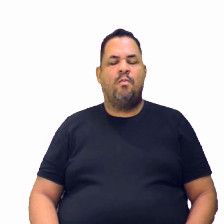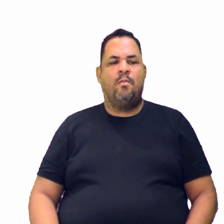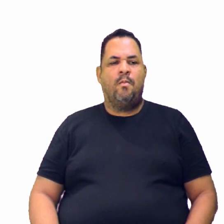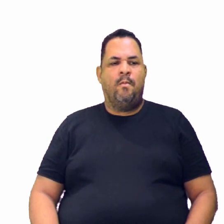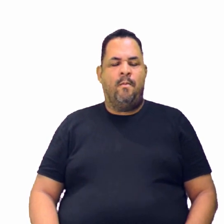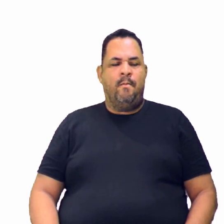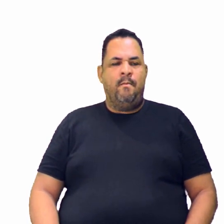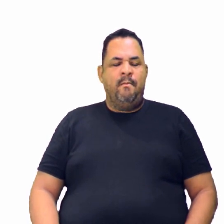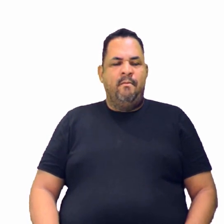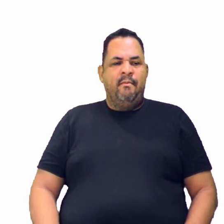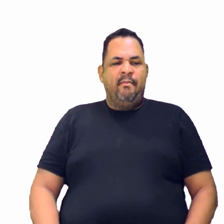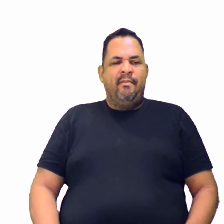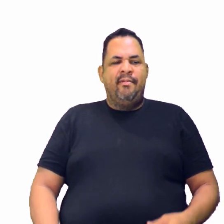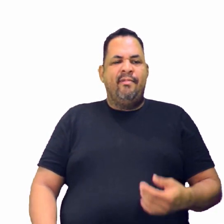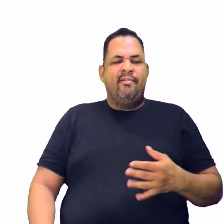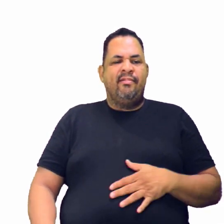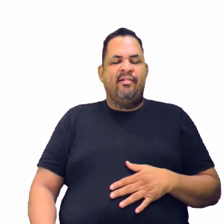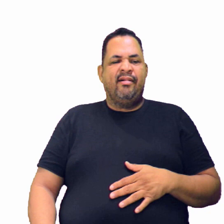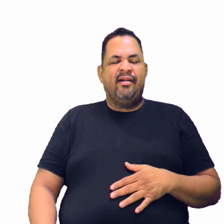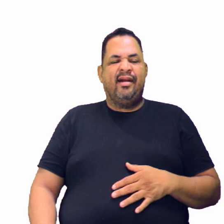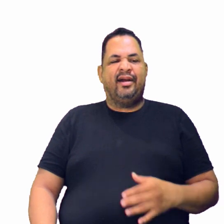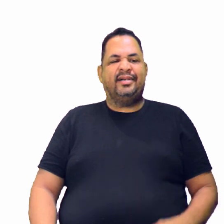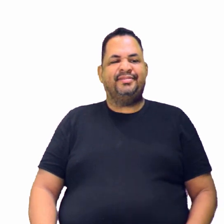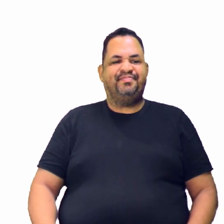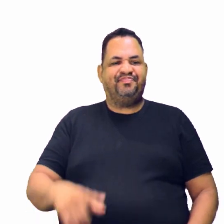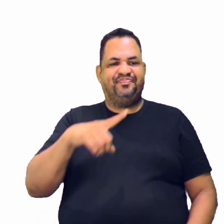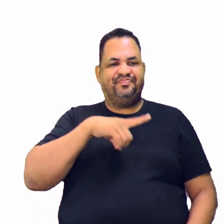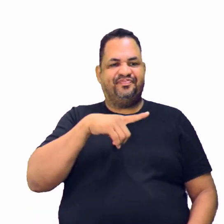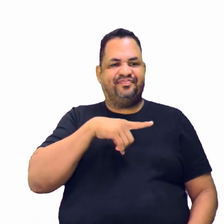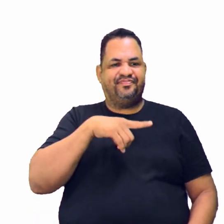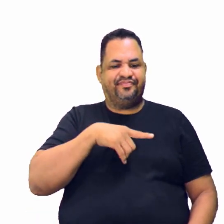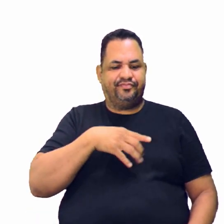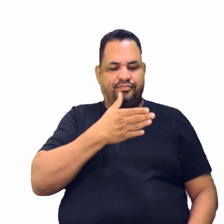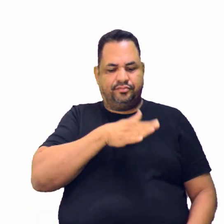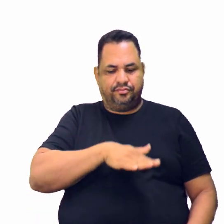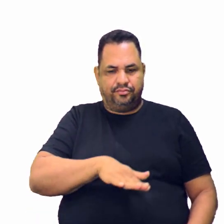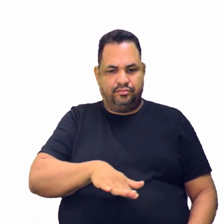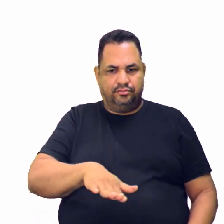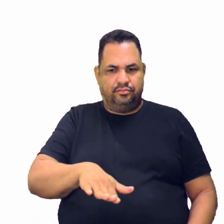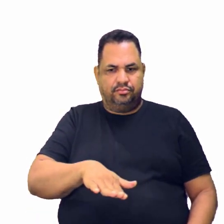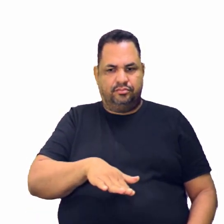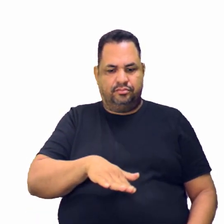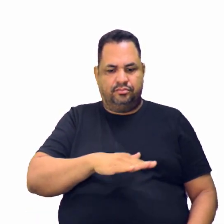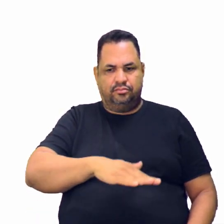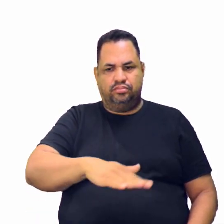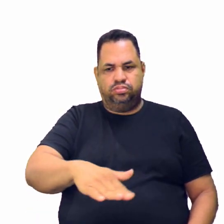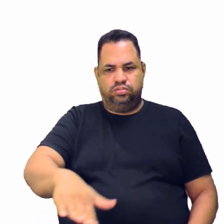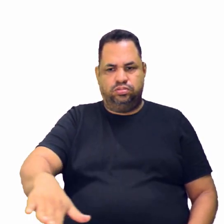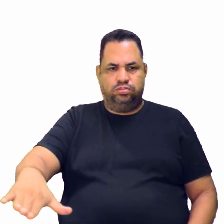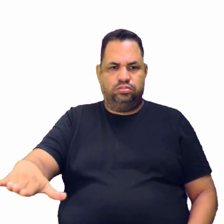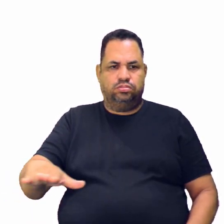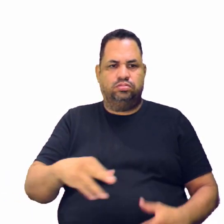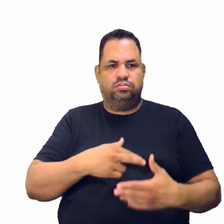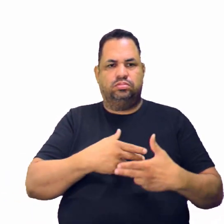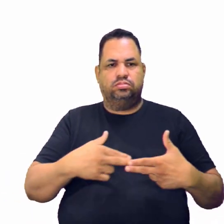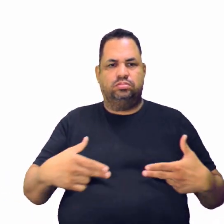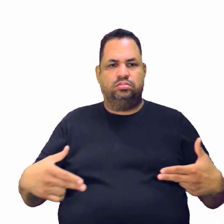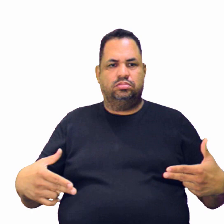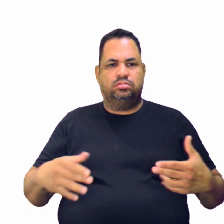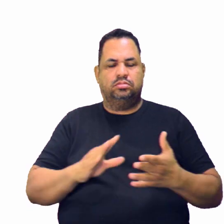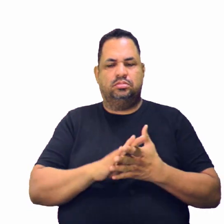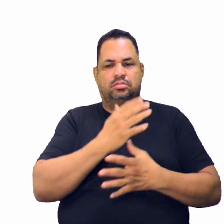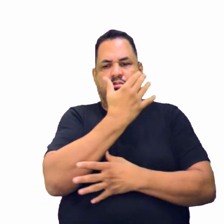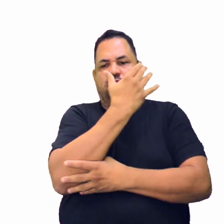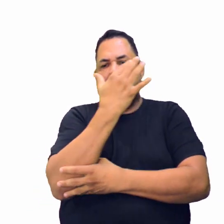Aqui você tem o seguinte, na primeira. Há crianças no parque.